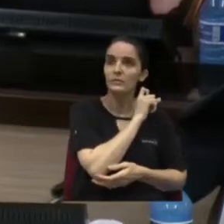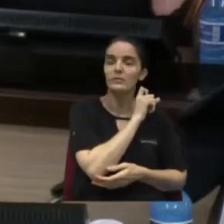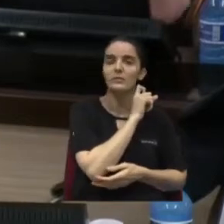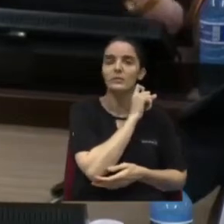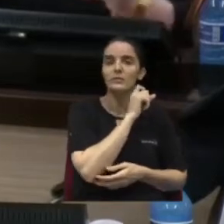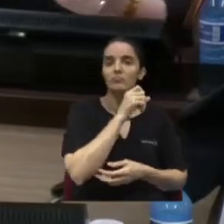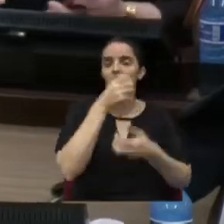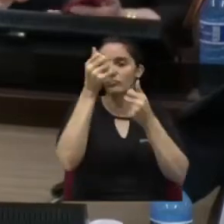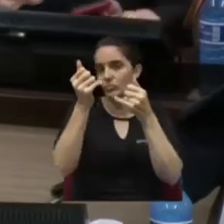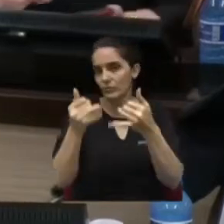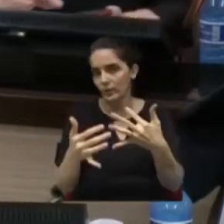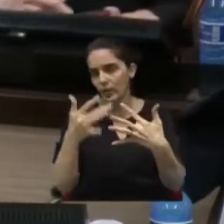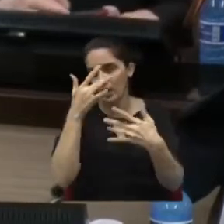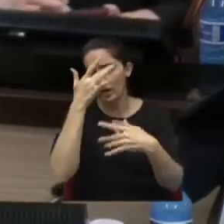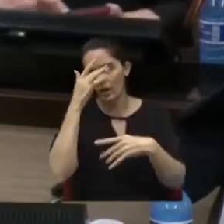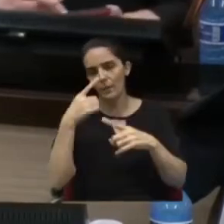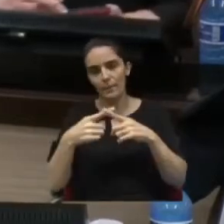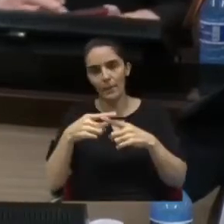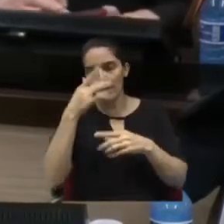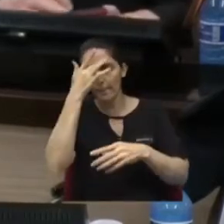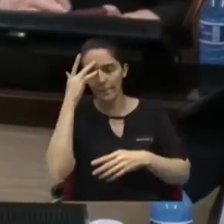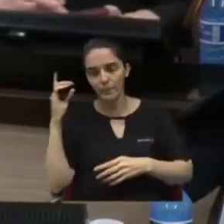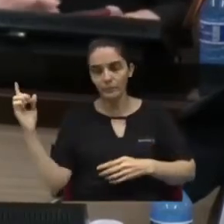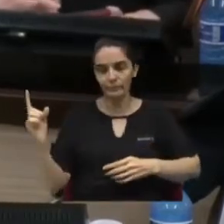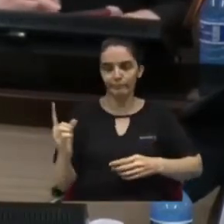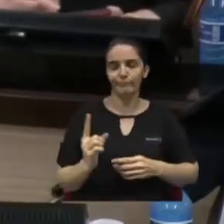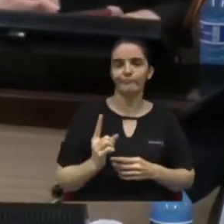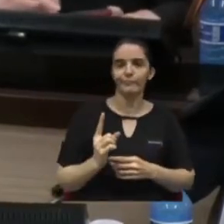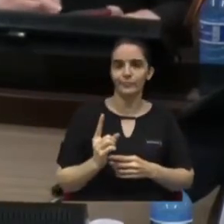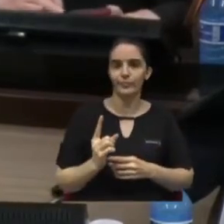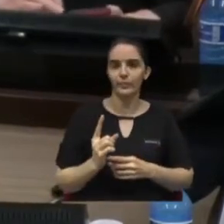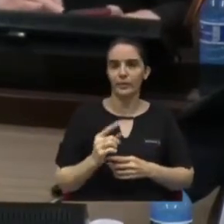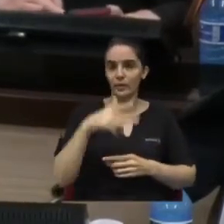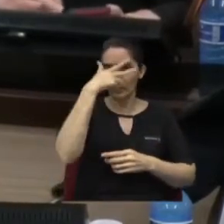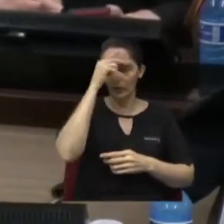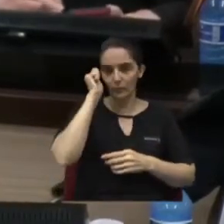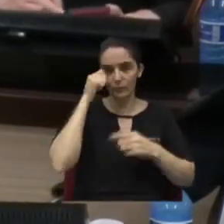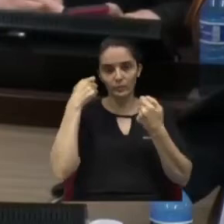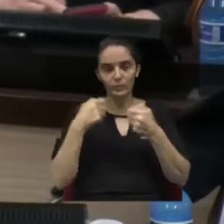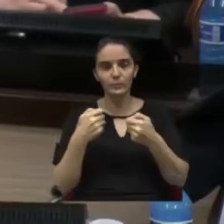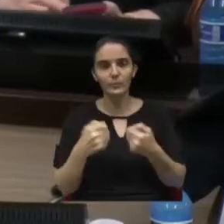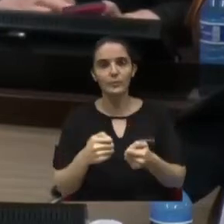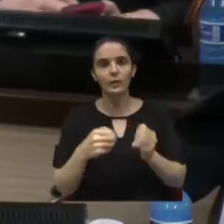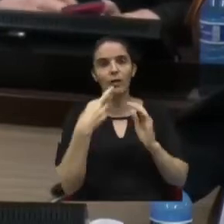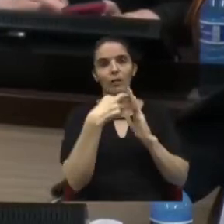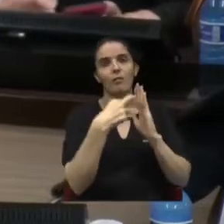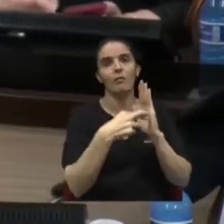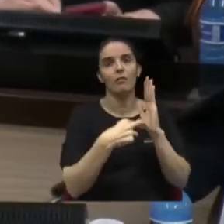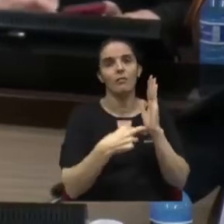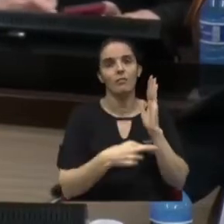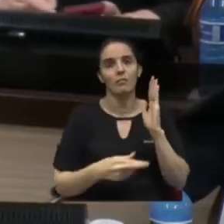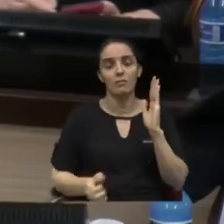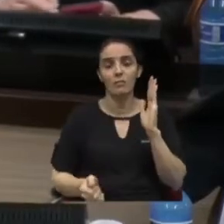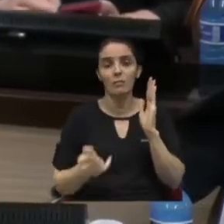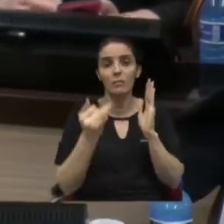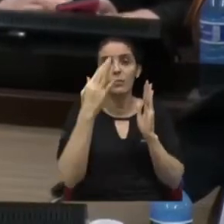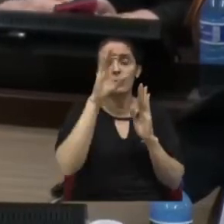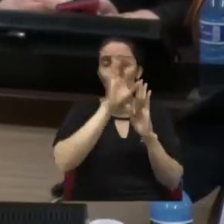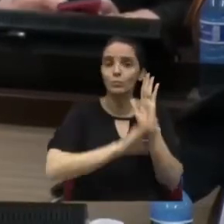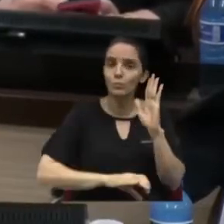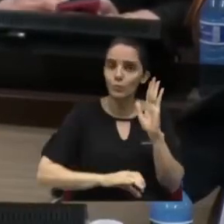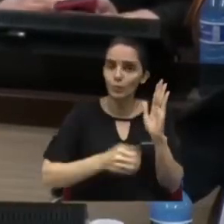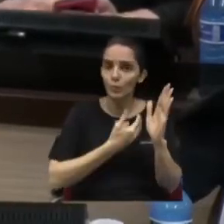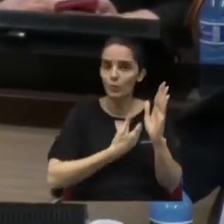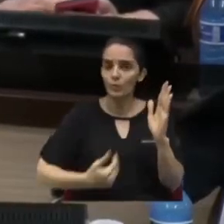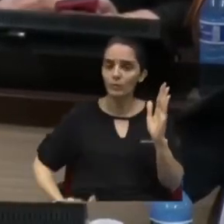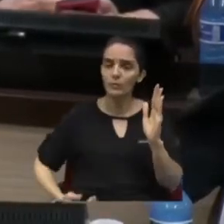para o cidadão que procura o gabinete, por o executivo dispor um relatório de quais são os concursos que estão